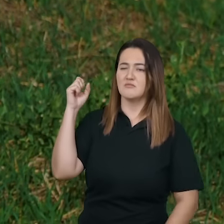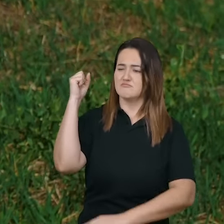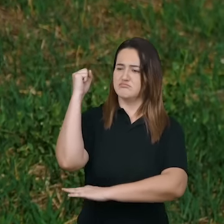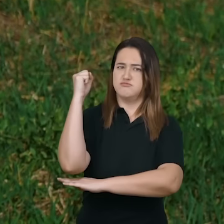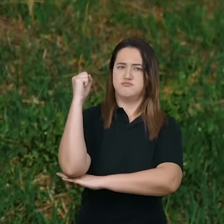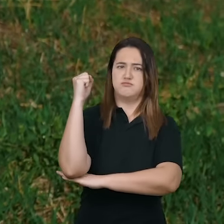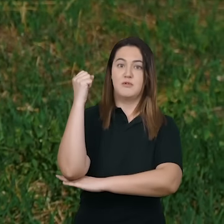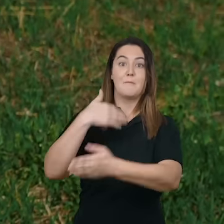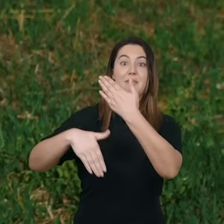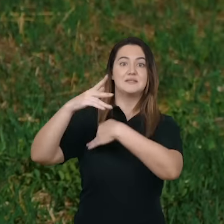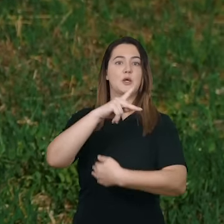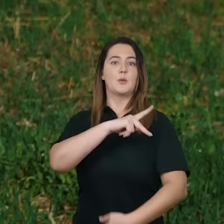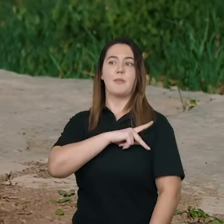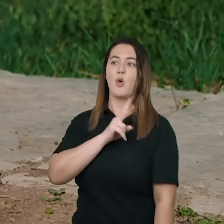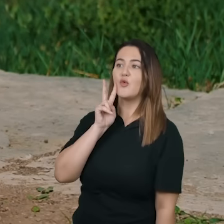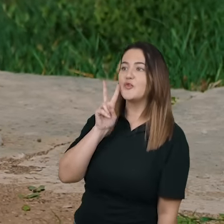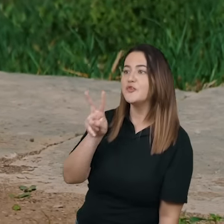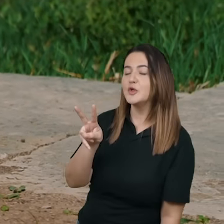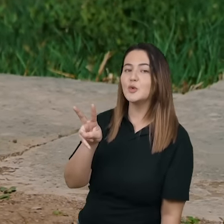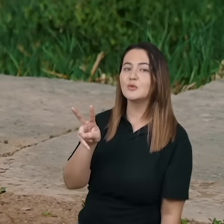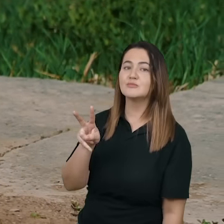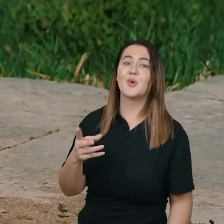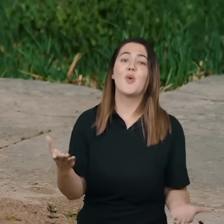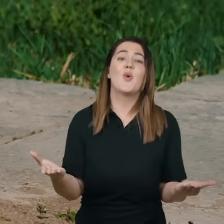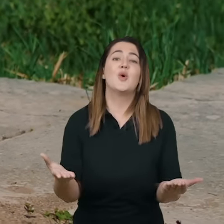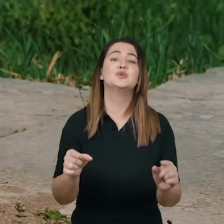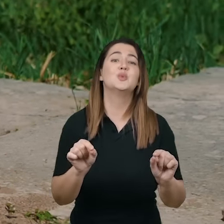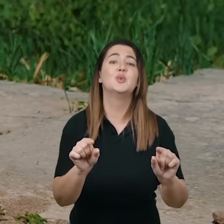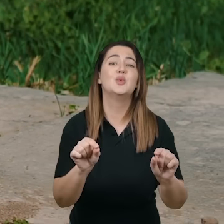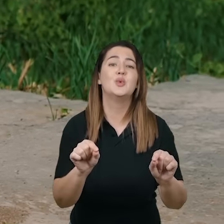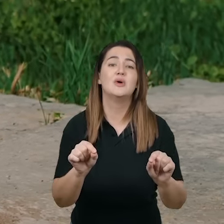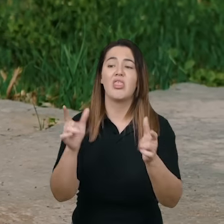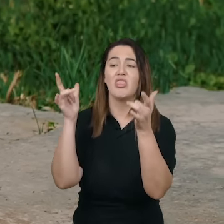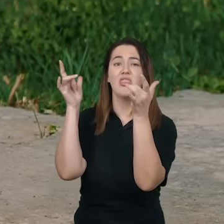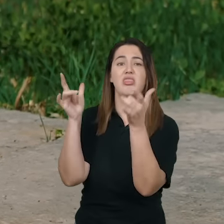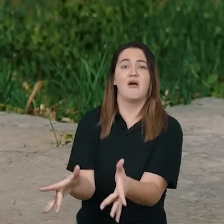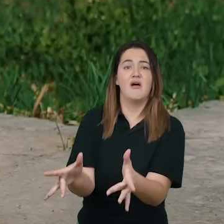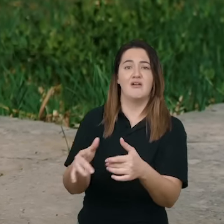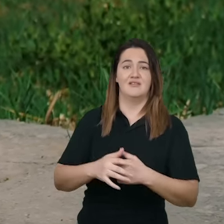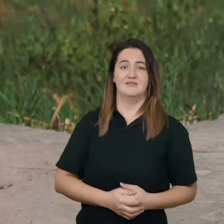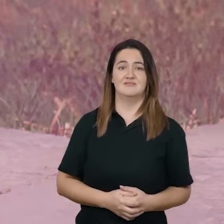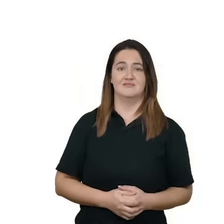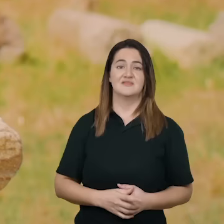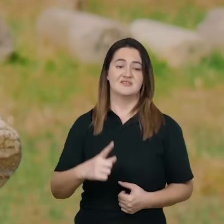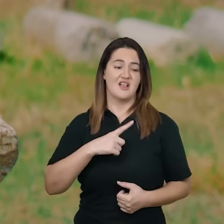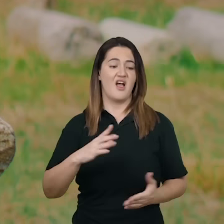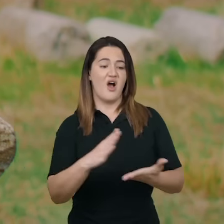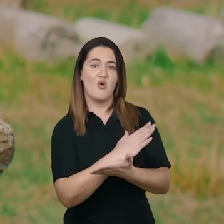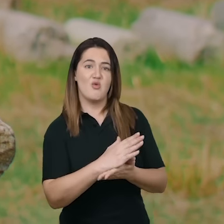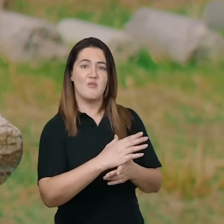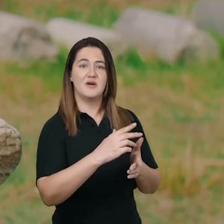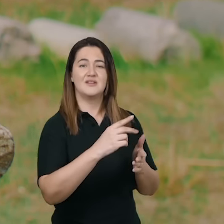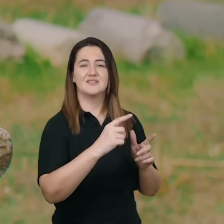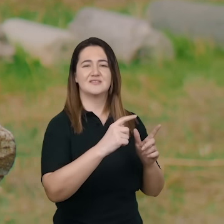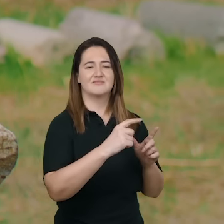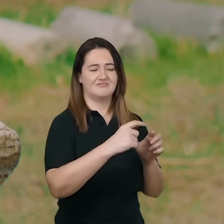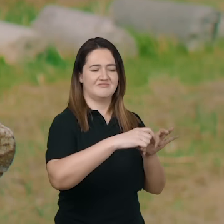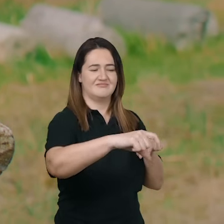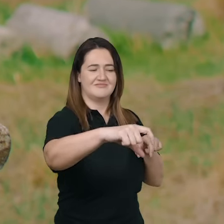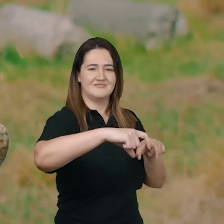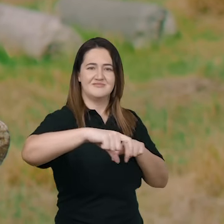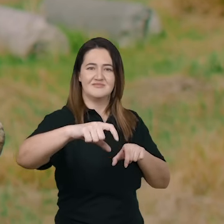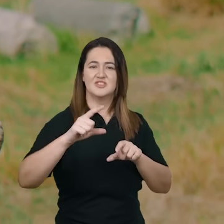Paulo passou por essa cidade. Hoje ela é apenas uma ruína. Há algumas inscrições aqui em grego, aqui em cima o